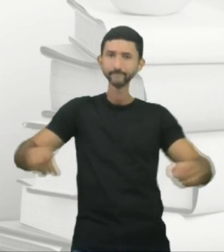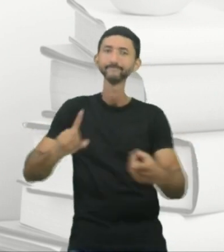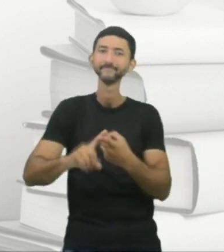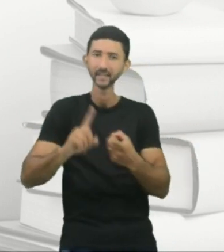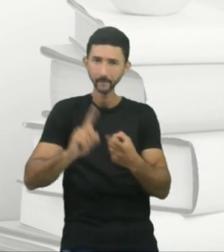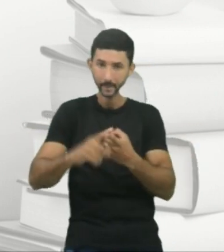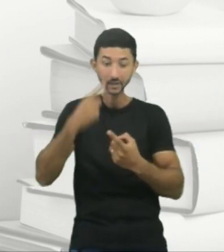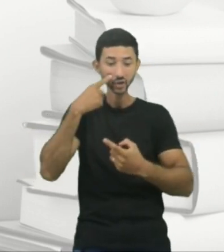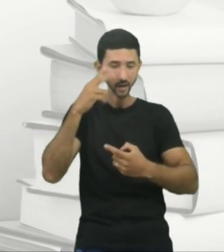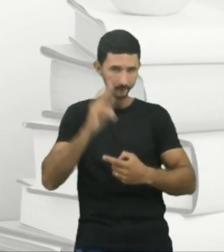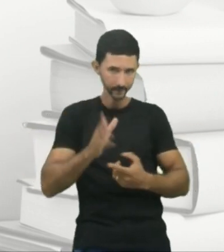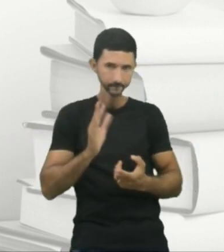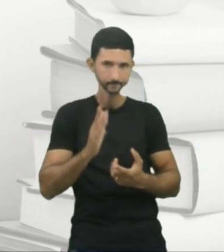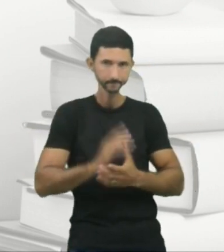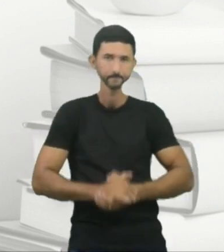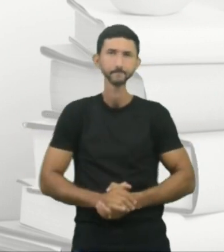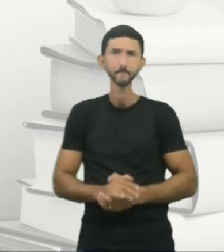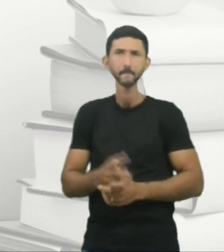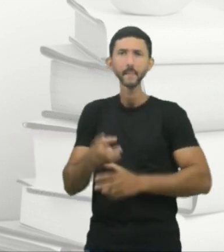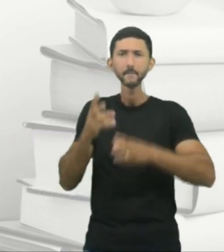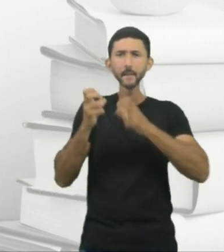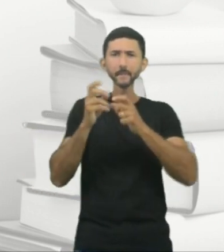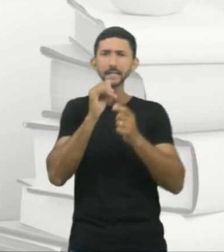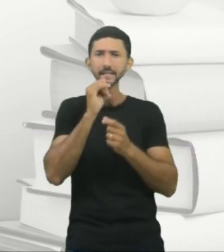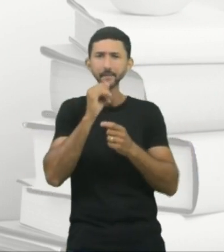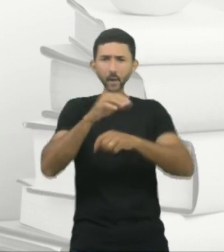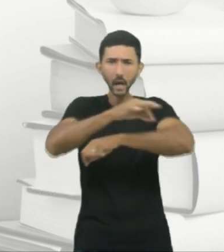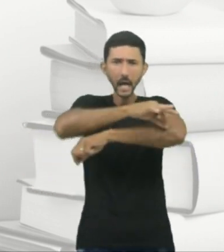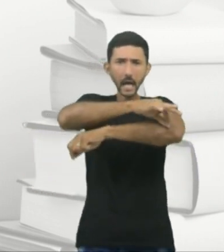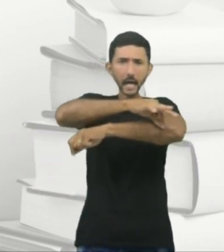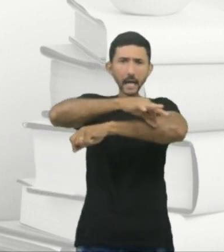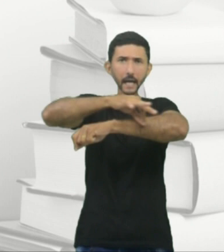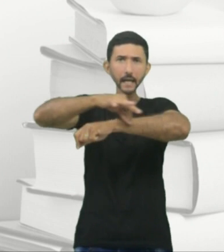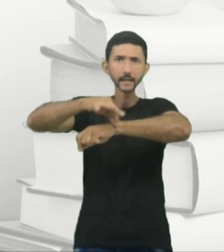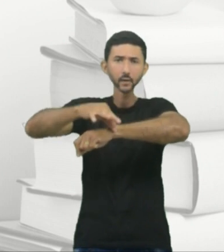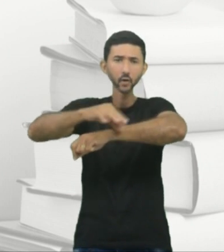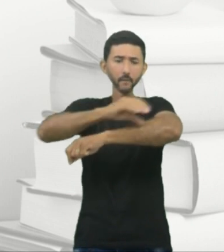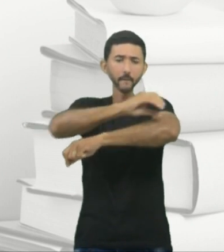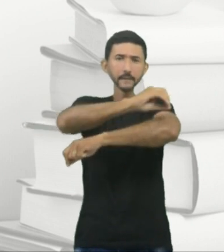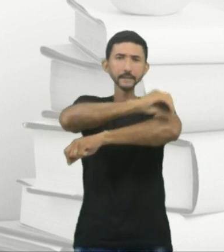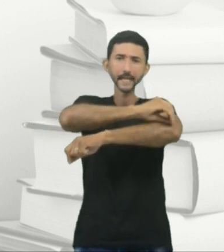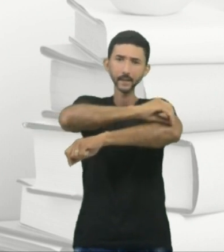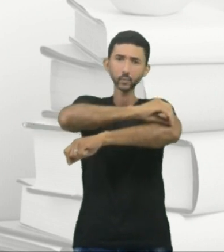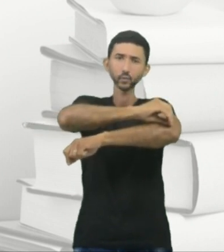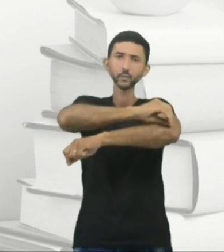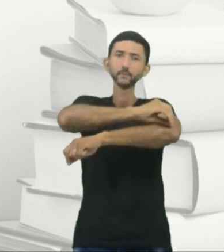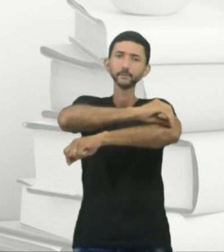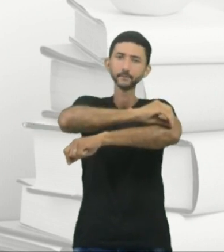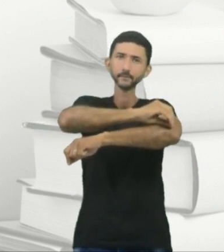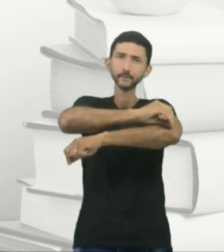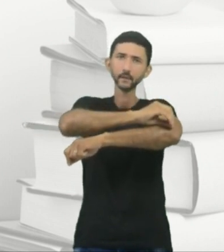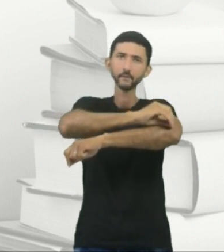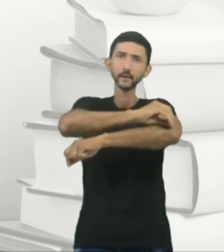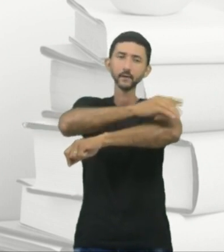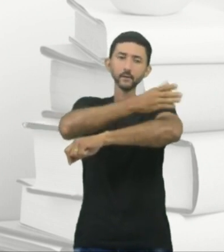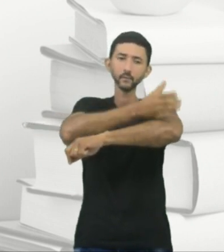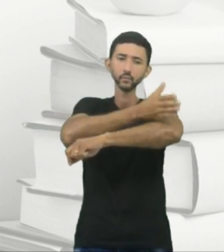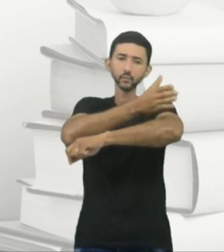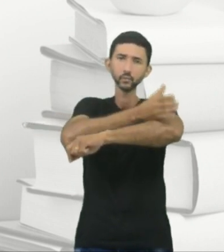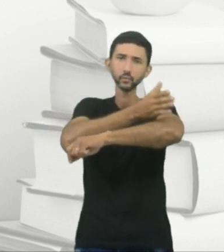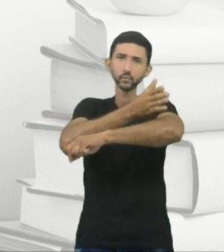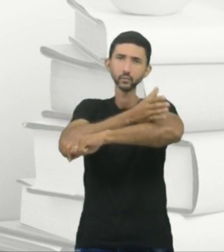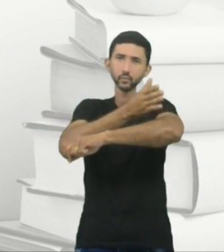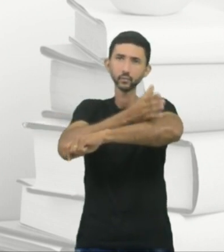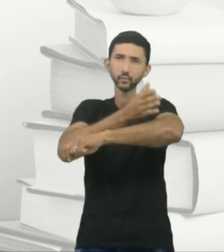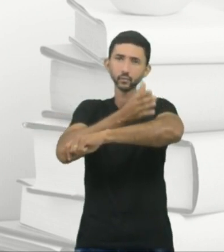de ver também. Vocês sempre observam que a régua, ela começa do número 0, né? E aí ela sempre é positiva,